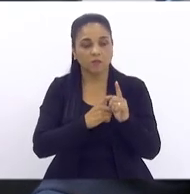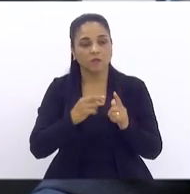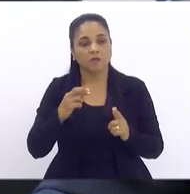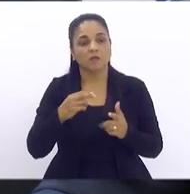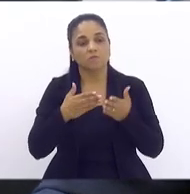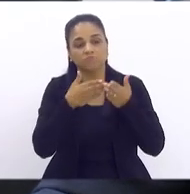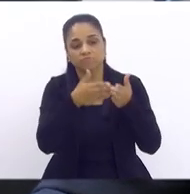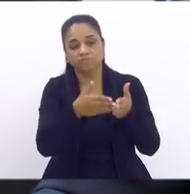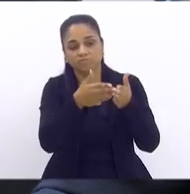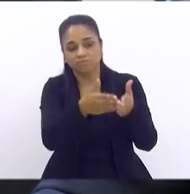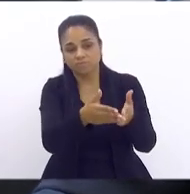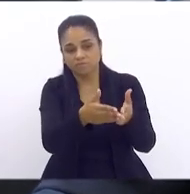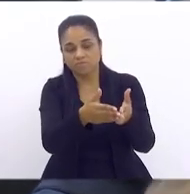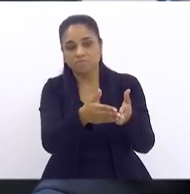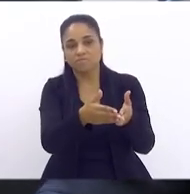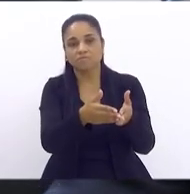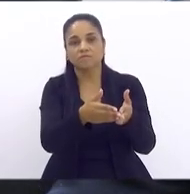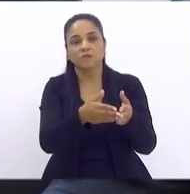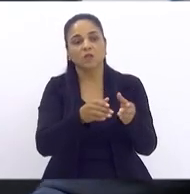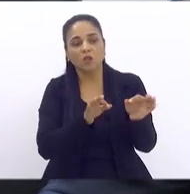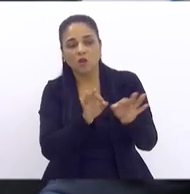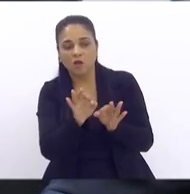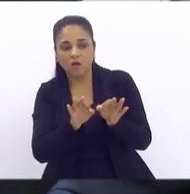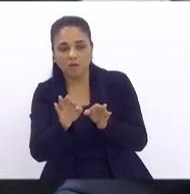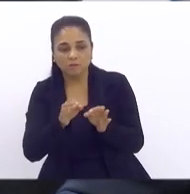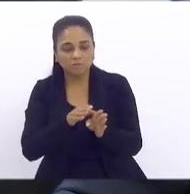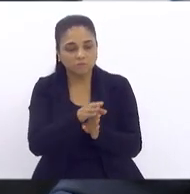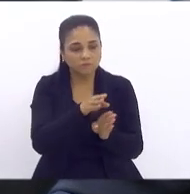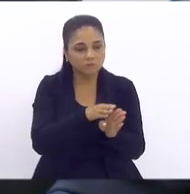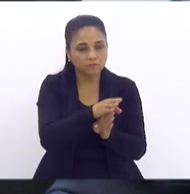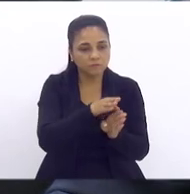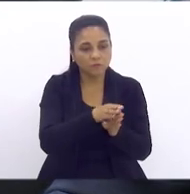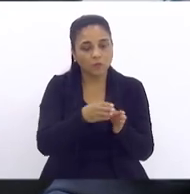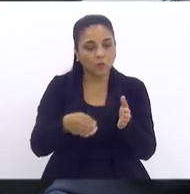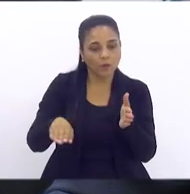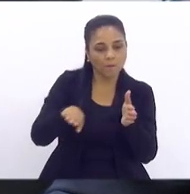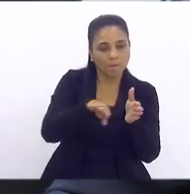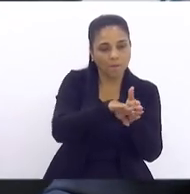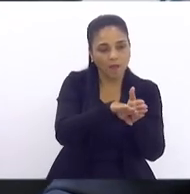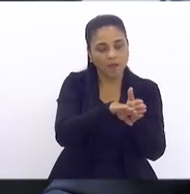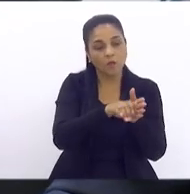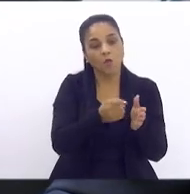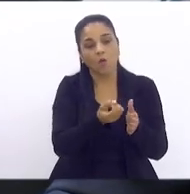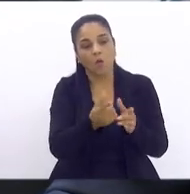de embarcações, assim como ordenar pelo mesmo motivo o desembarque ou suspensão de